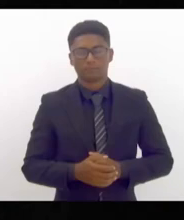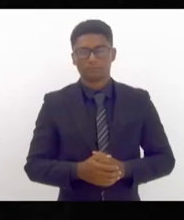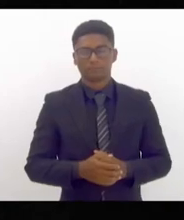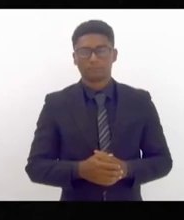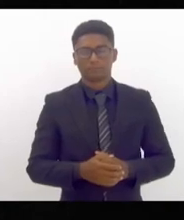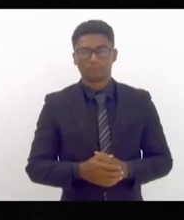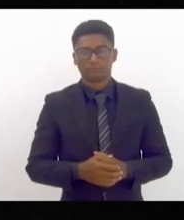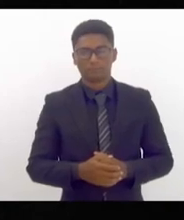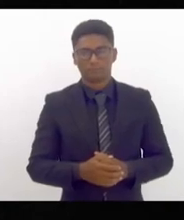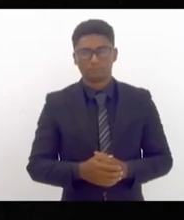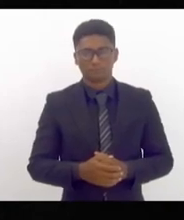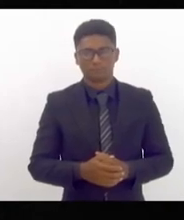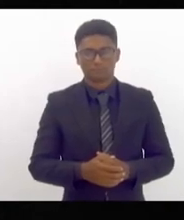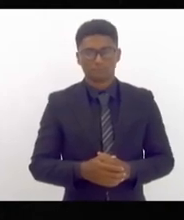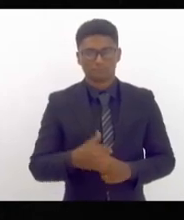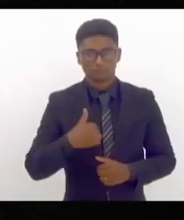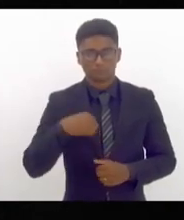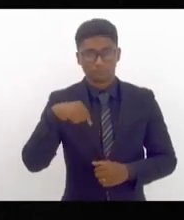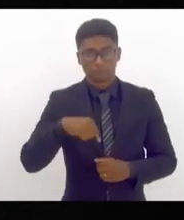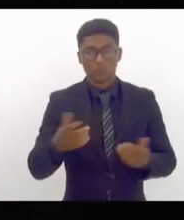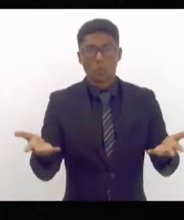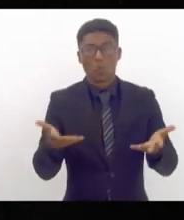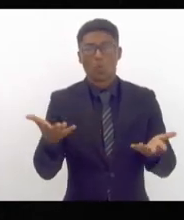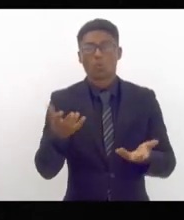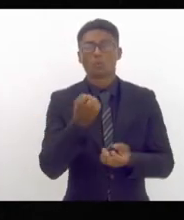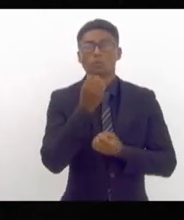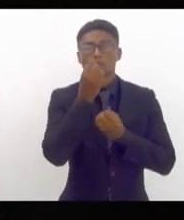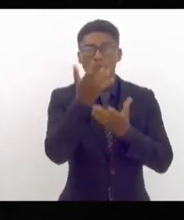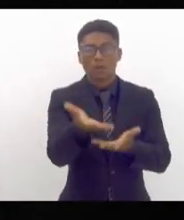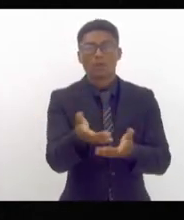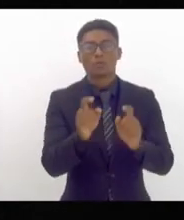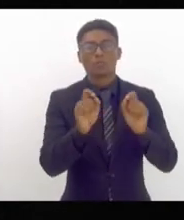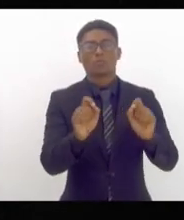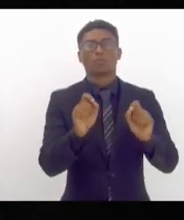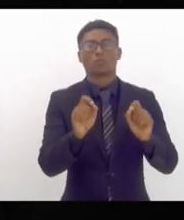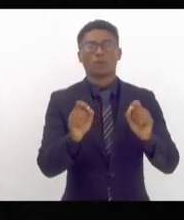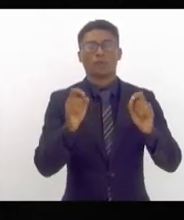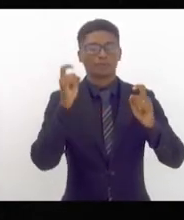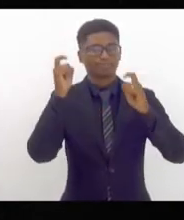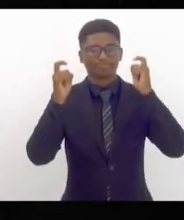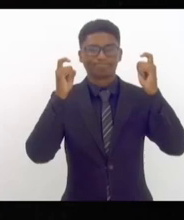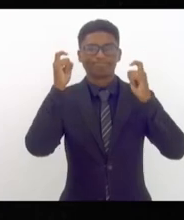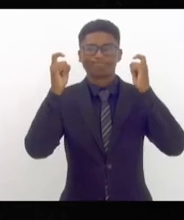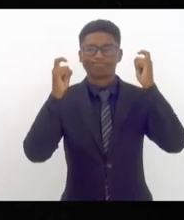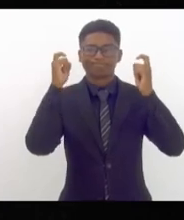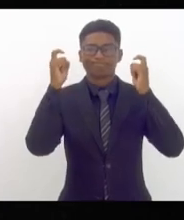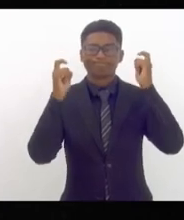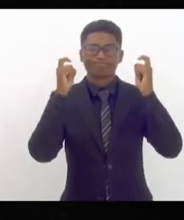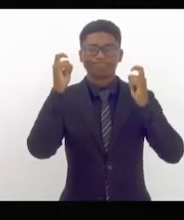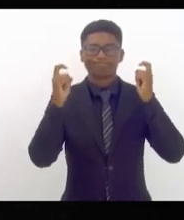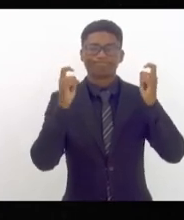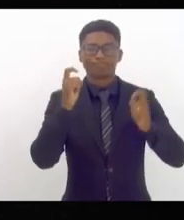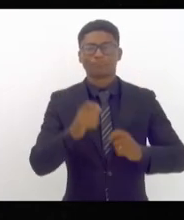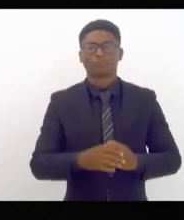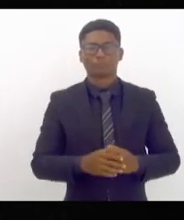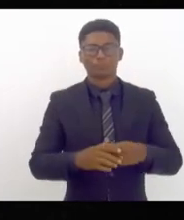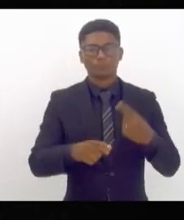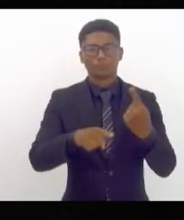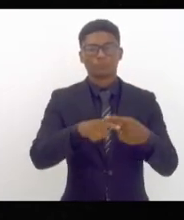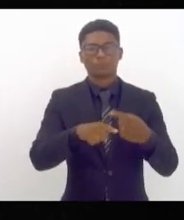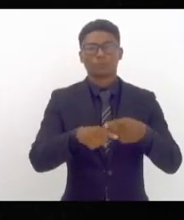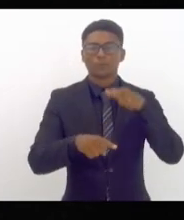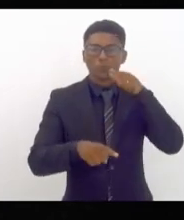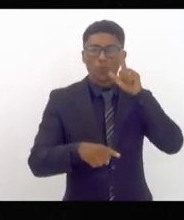Eu quero externar aqui hoje a minha profunda preocupação, presidente, após as tempestades de